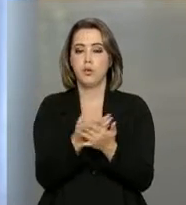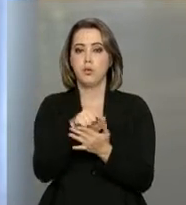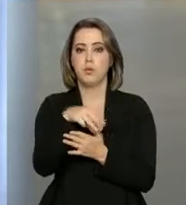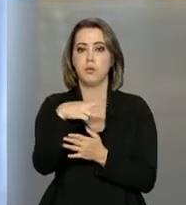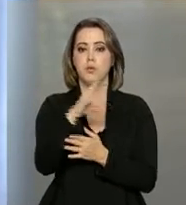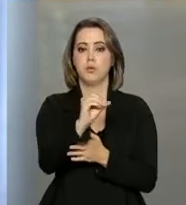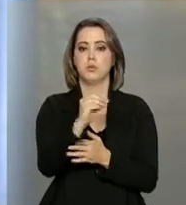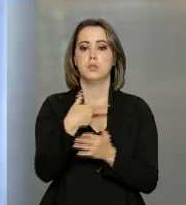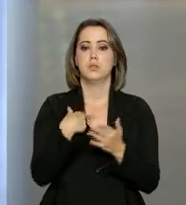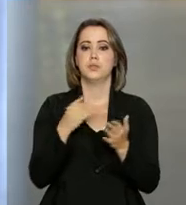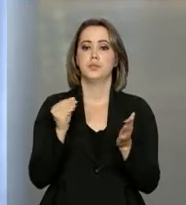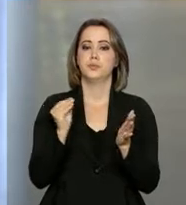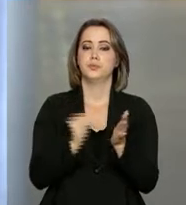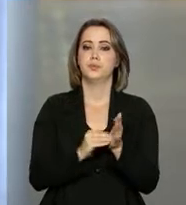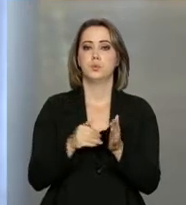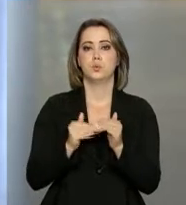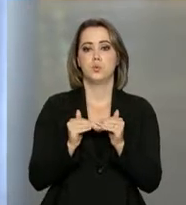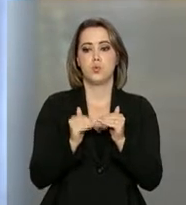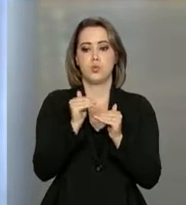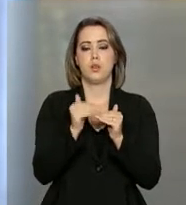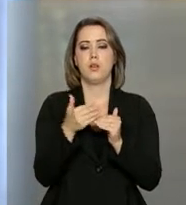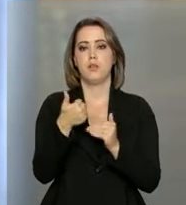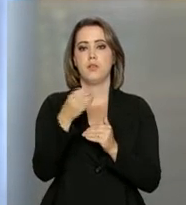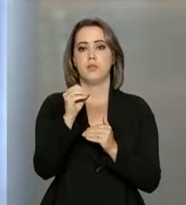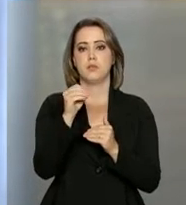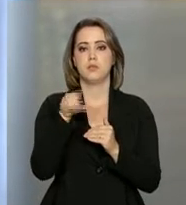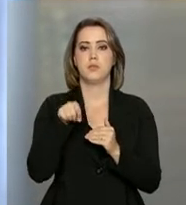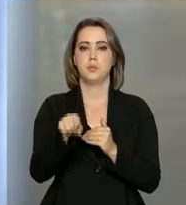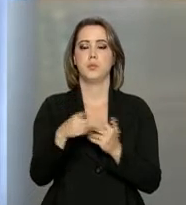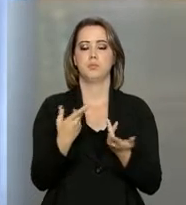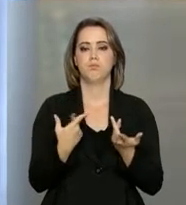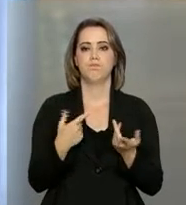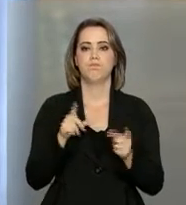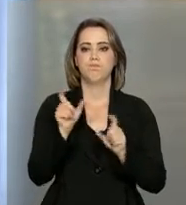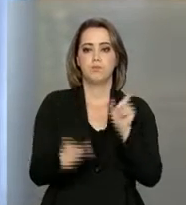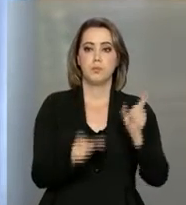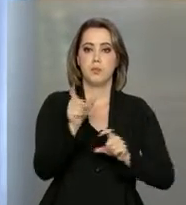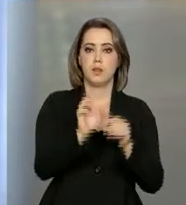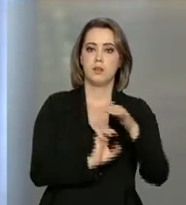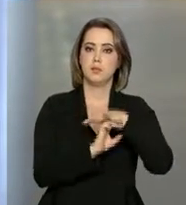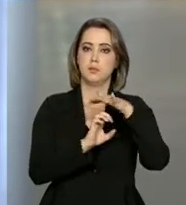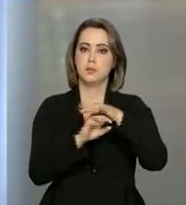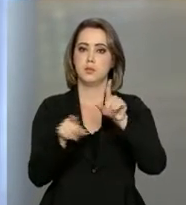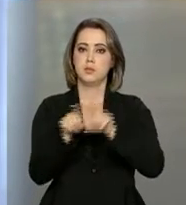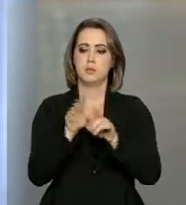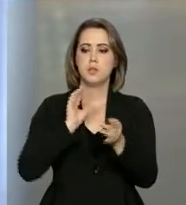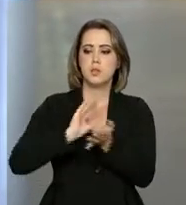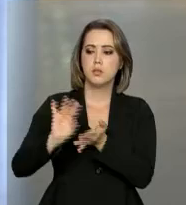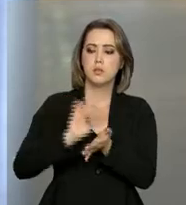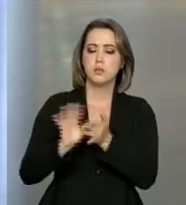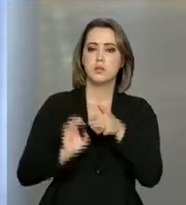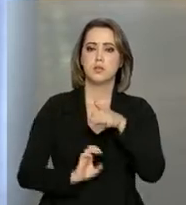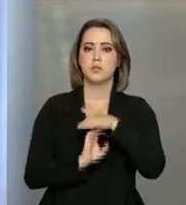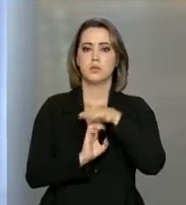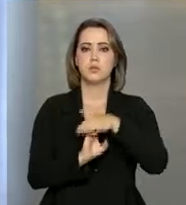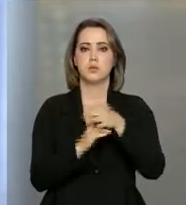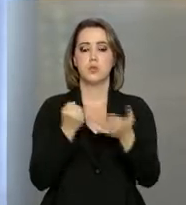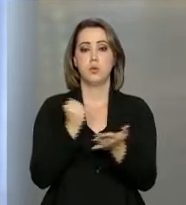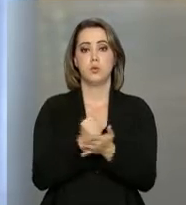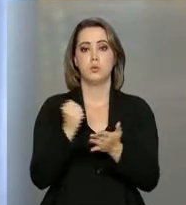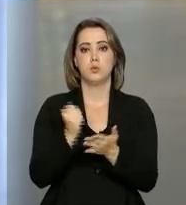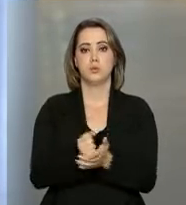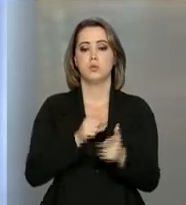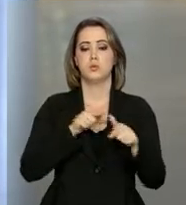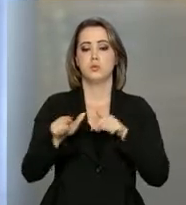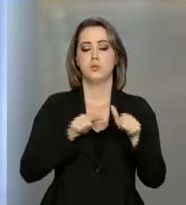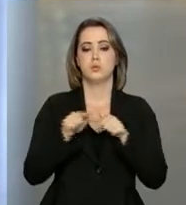não ultrapassava os 100 pontos os comerciantes também estão mais otimistas com investimentos da empresa em relação à contratação